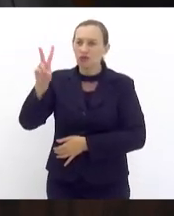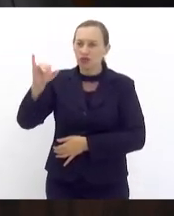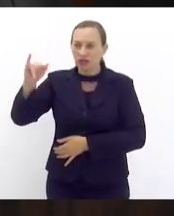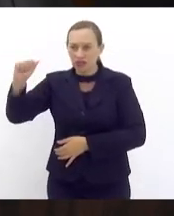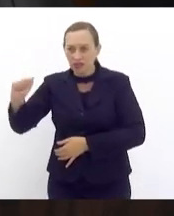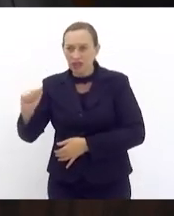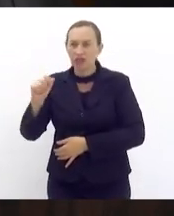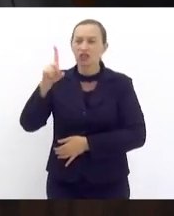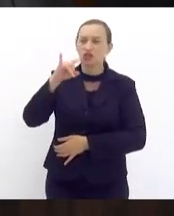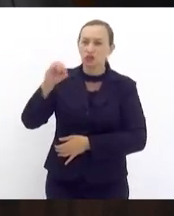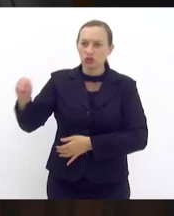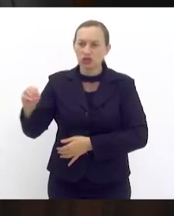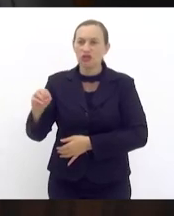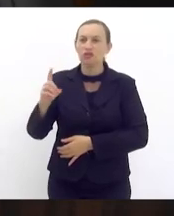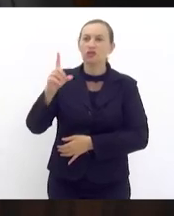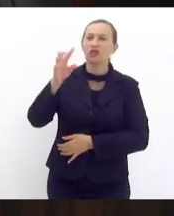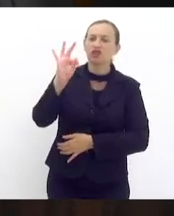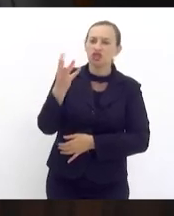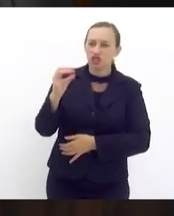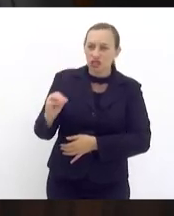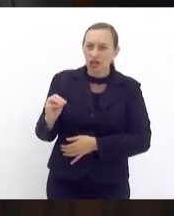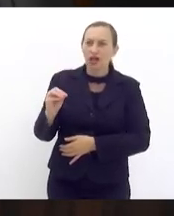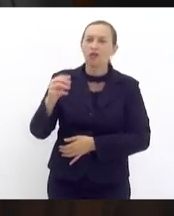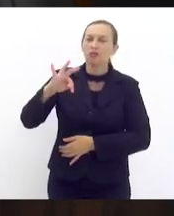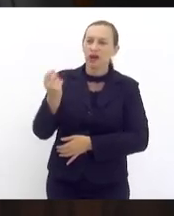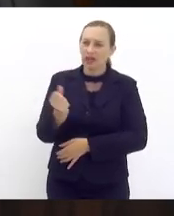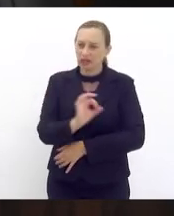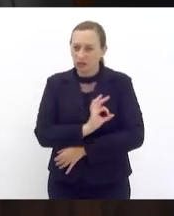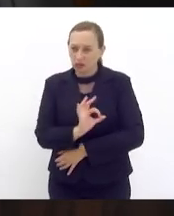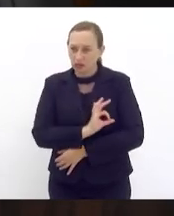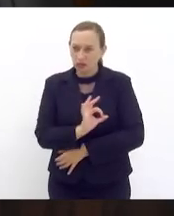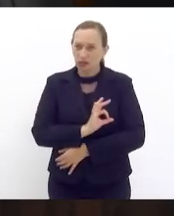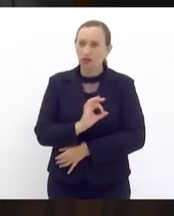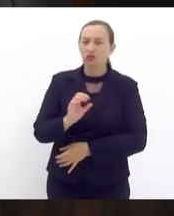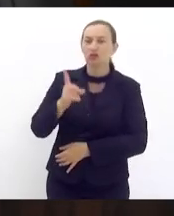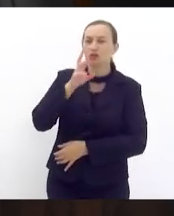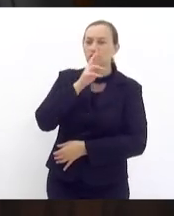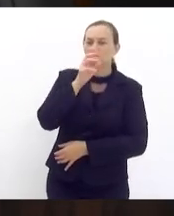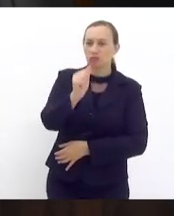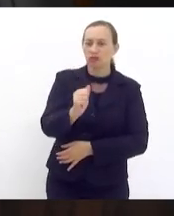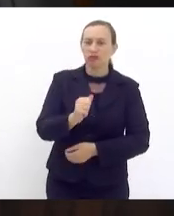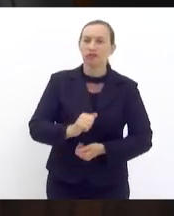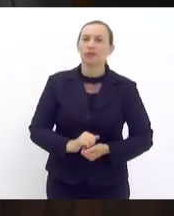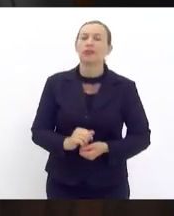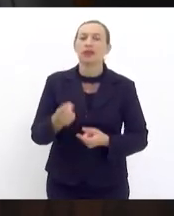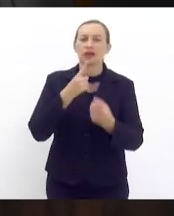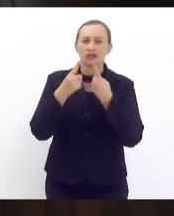Lins Tiago Pampulha mata Rocha e Rodrigo Amorim